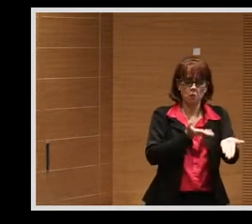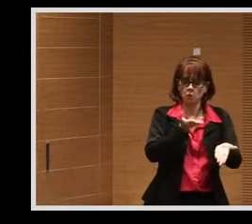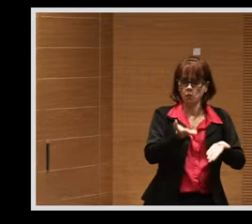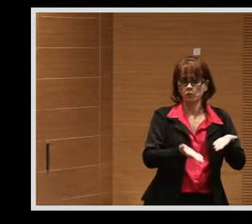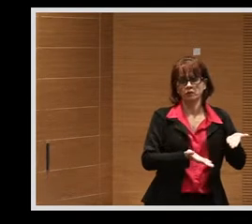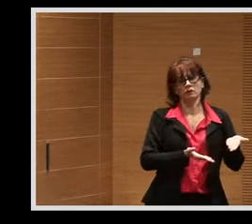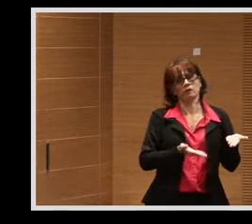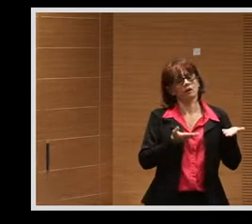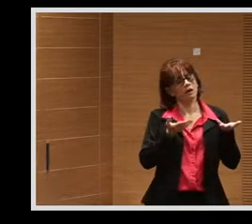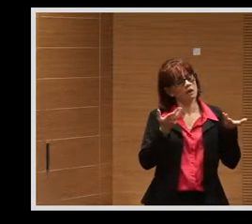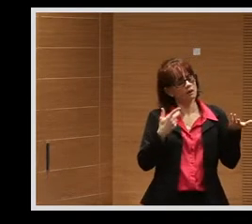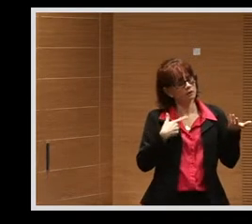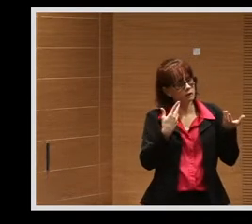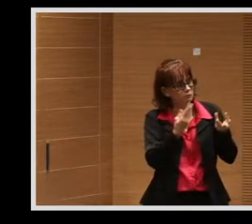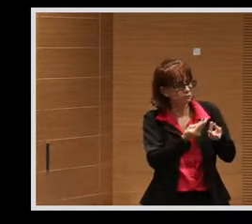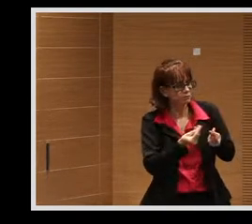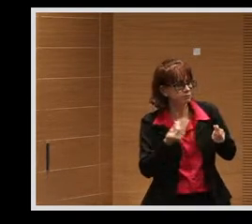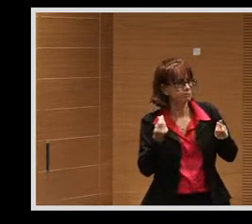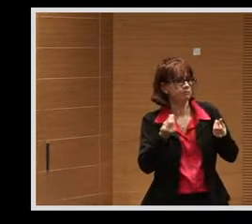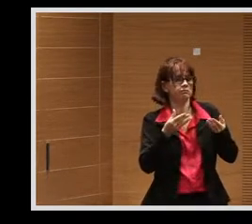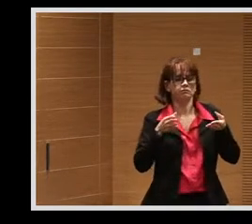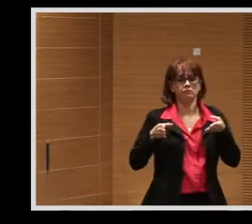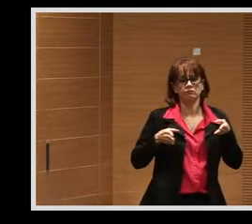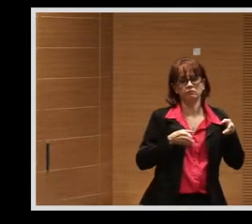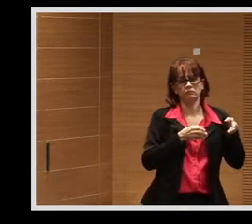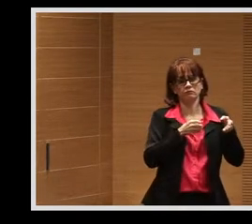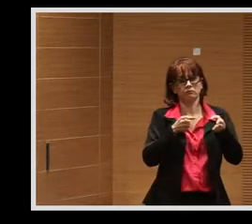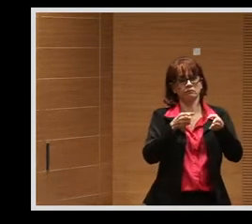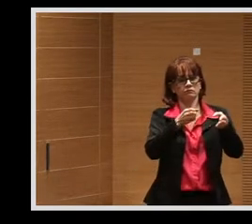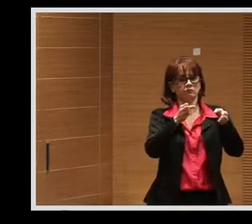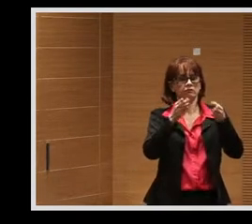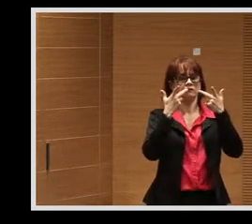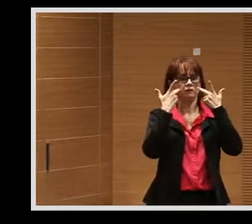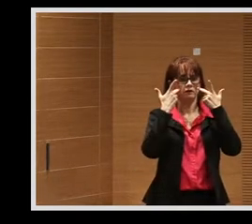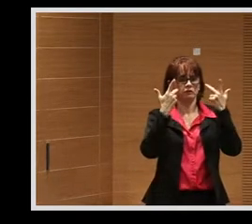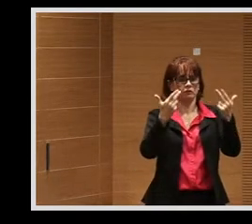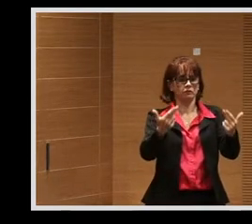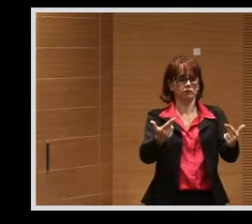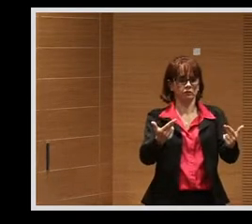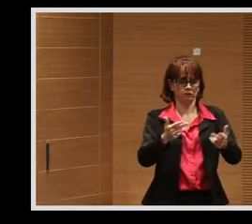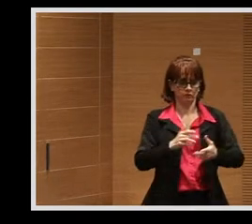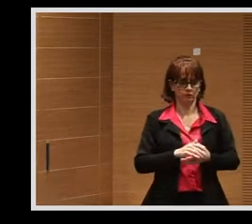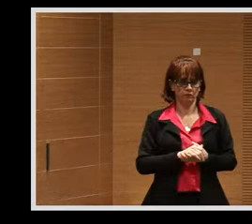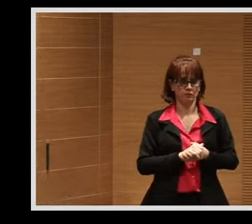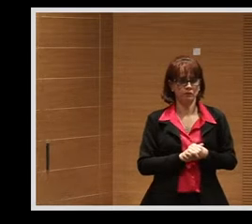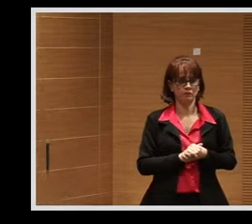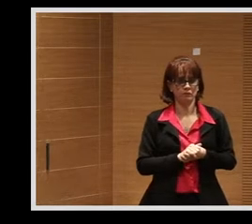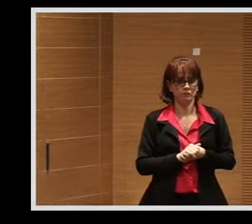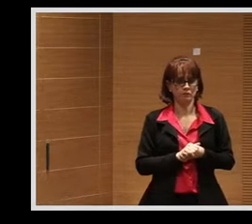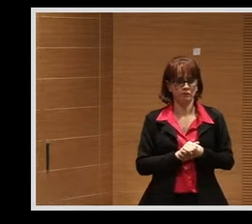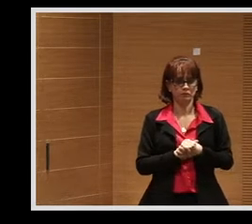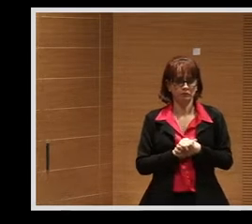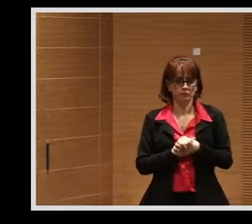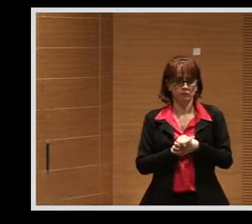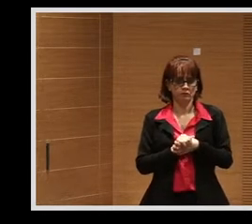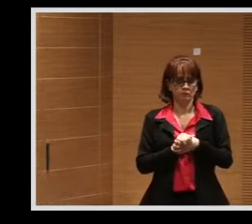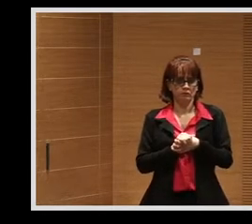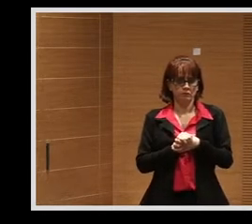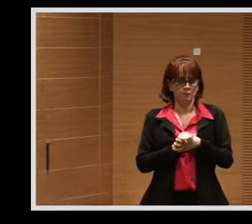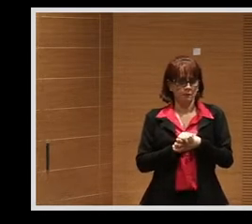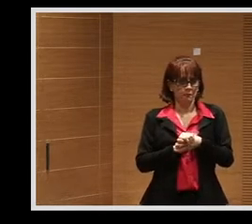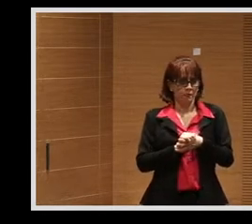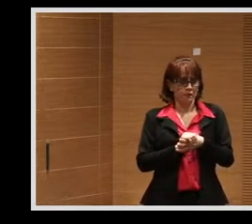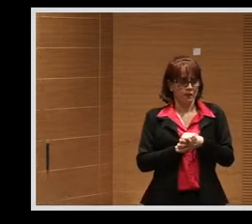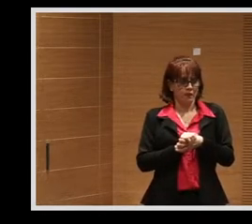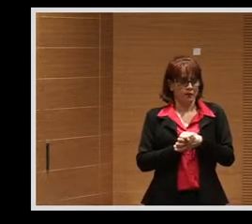tão delicado nesse caminho, naturalmente fora da desimplicação, mas também não se